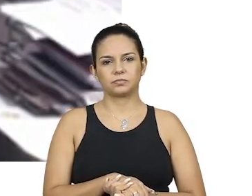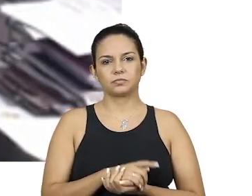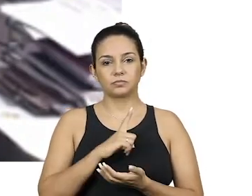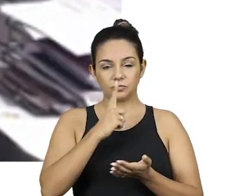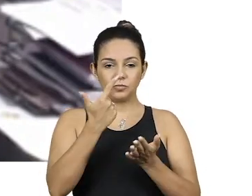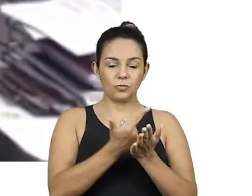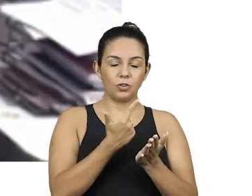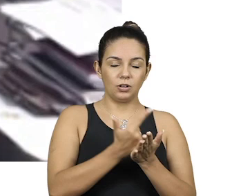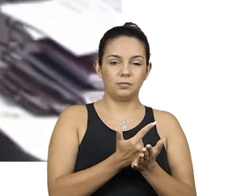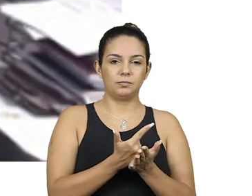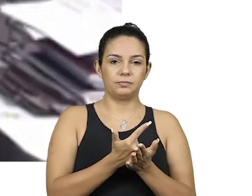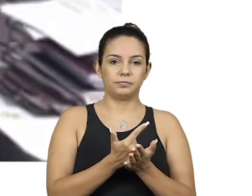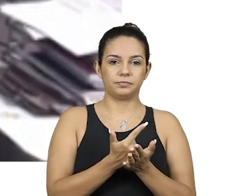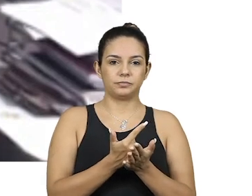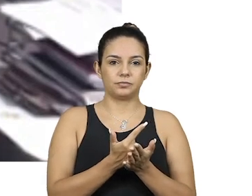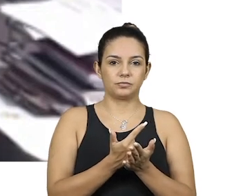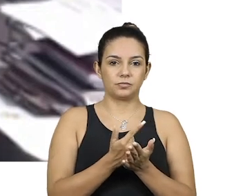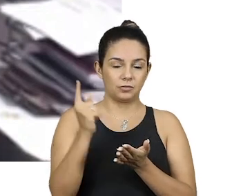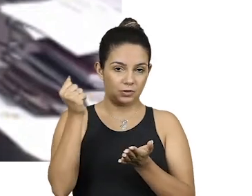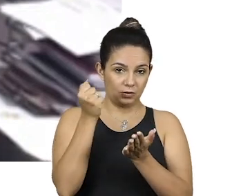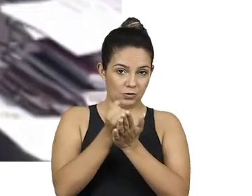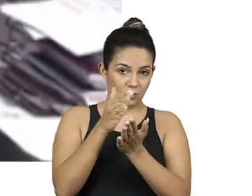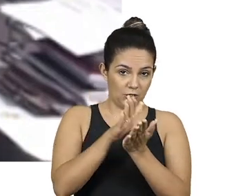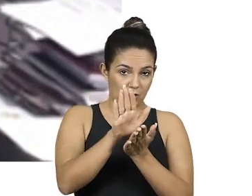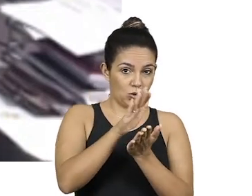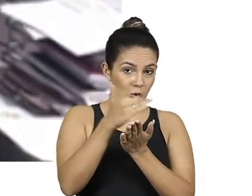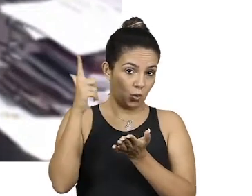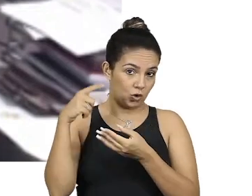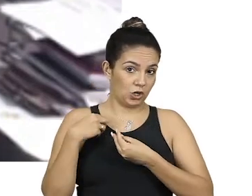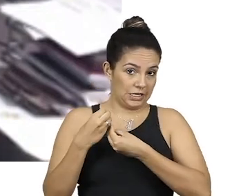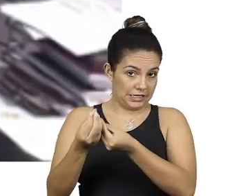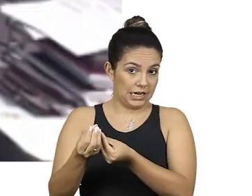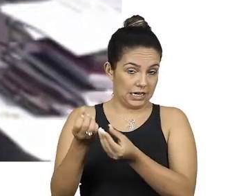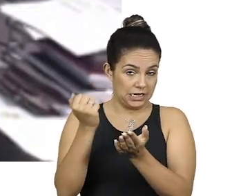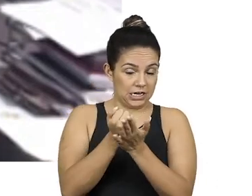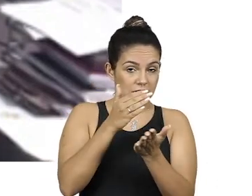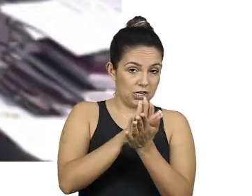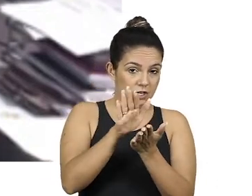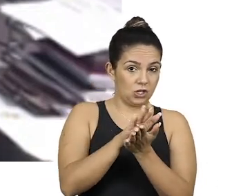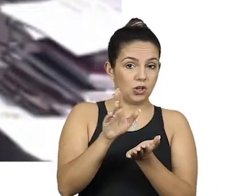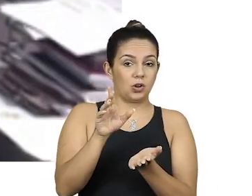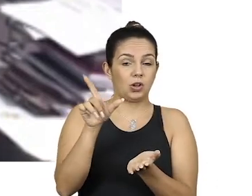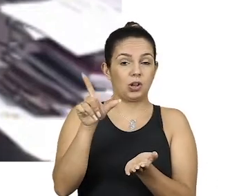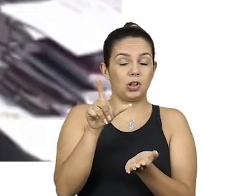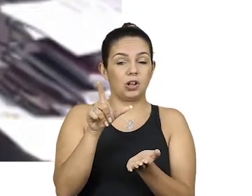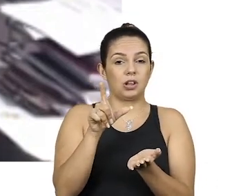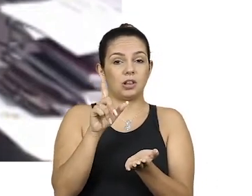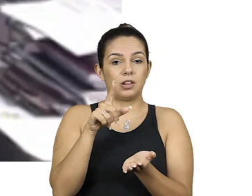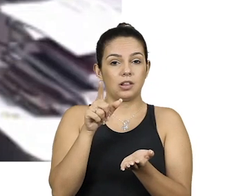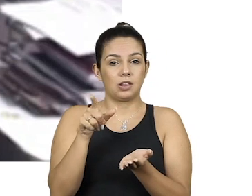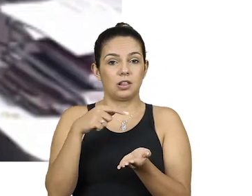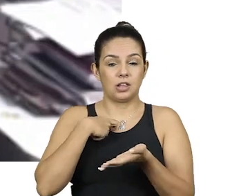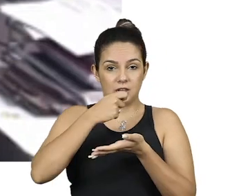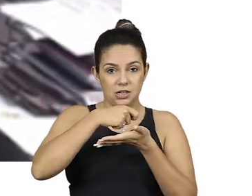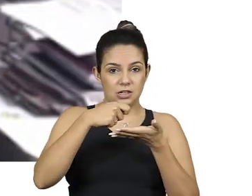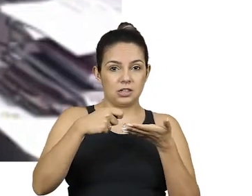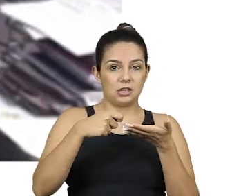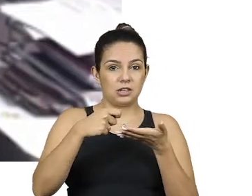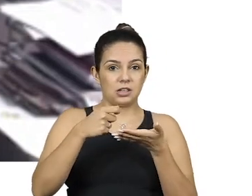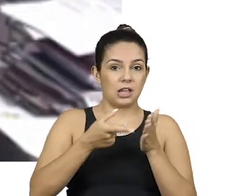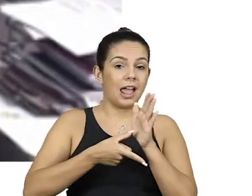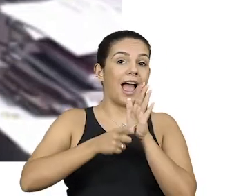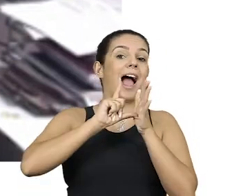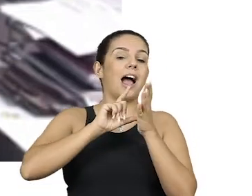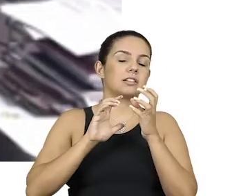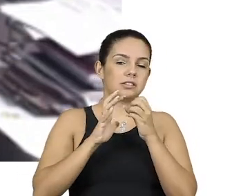Tem um livro na mão do editor, na mão da Planeta, que eu escrevi